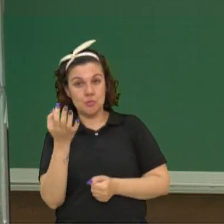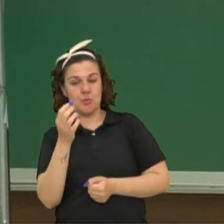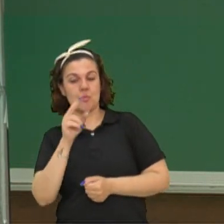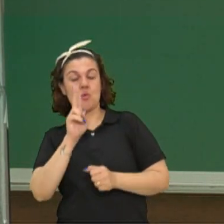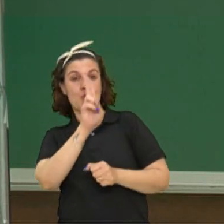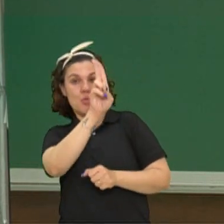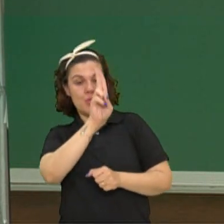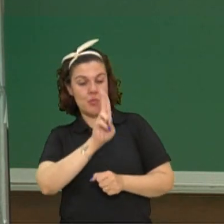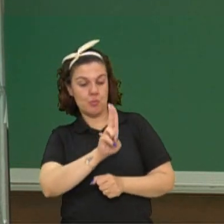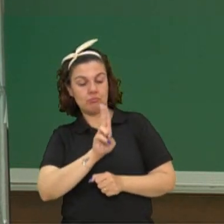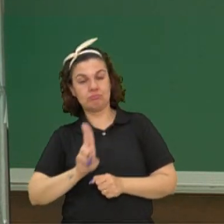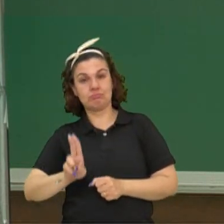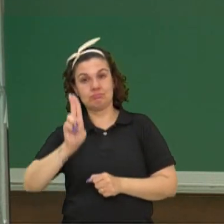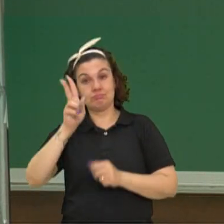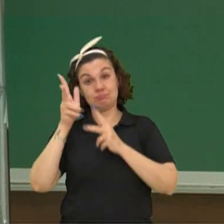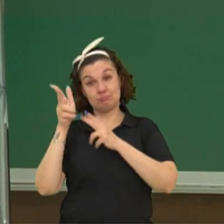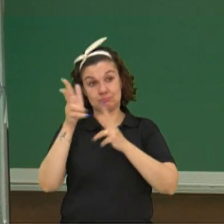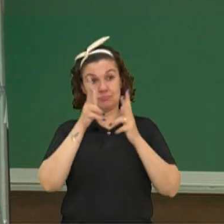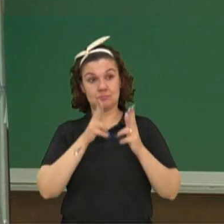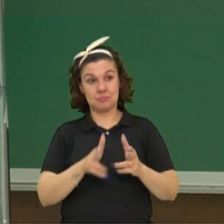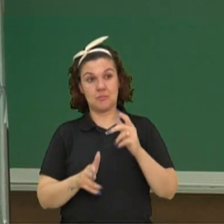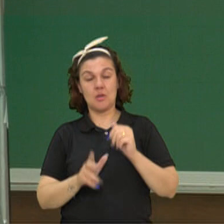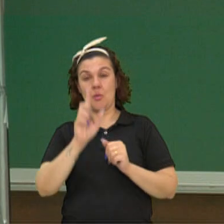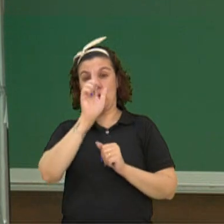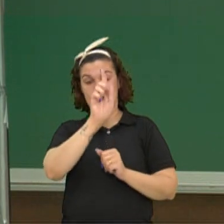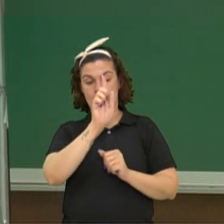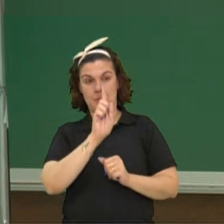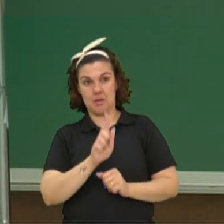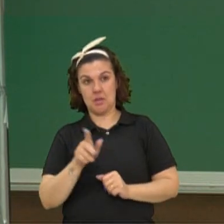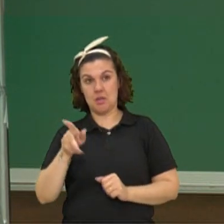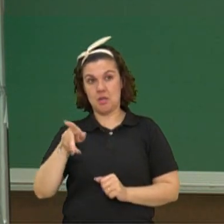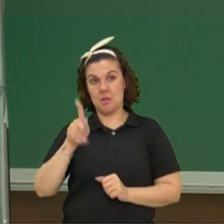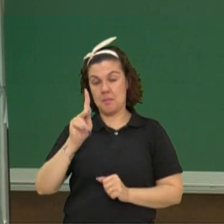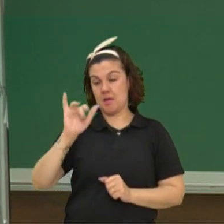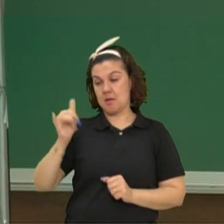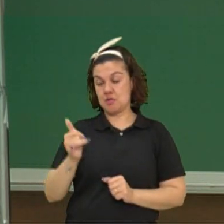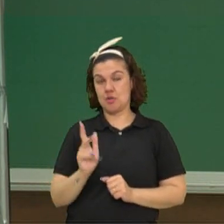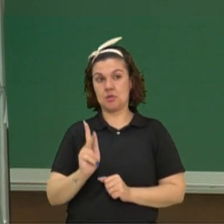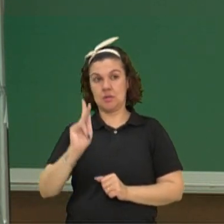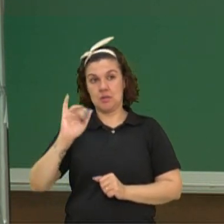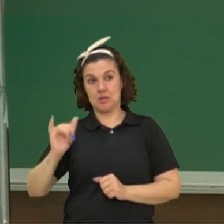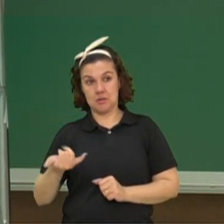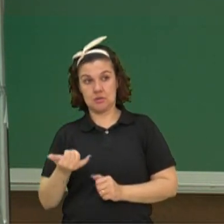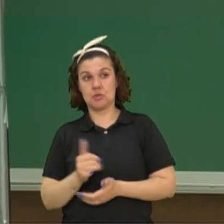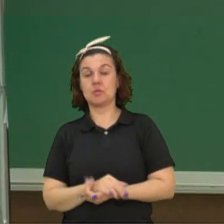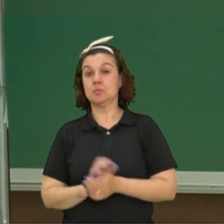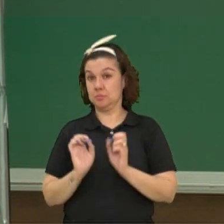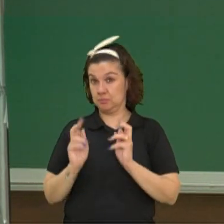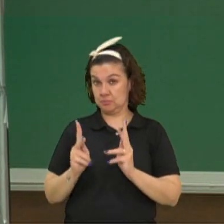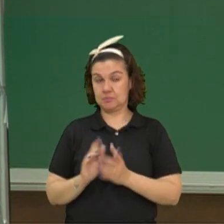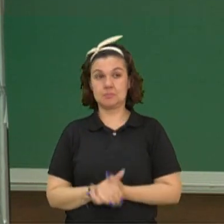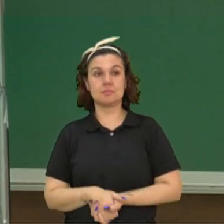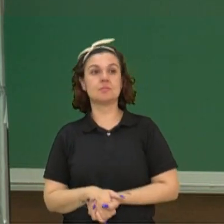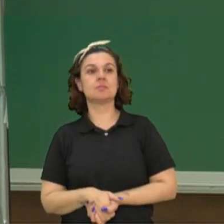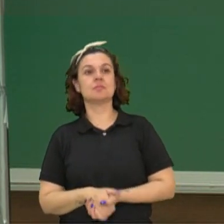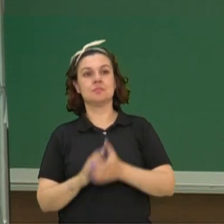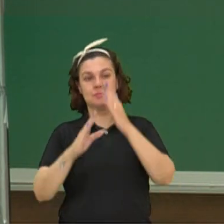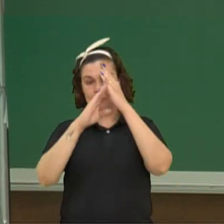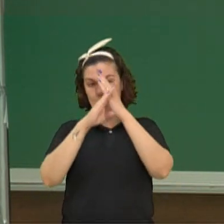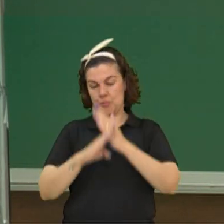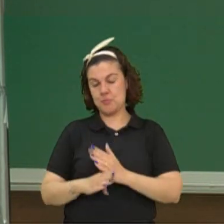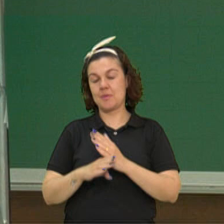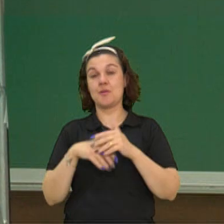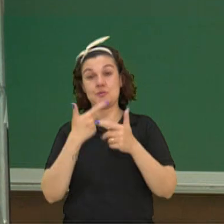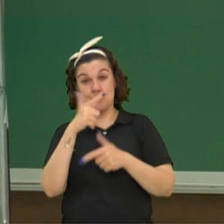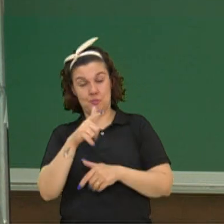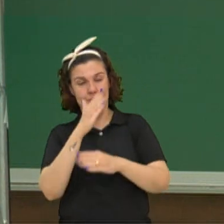unidades iguais embaixo da outra. Então aqui grama embaixo de grama e o meu resultado quilojoule, certo? Multiplicando